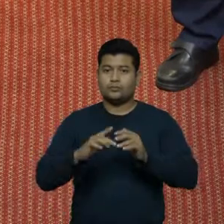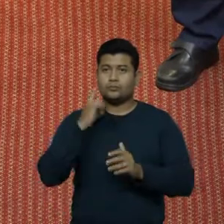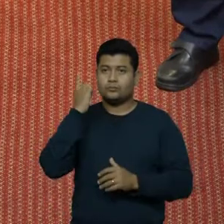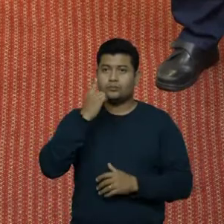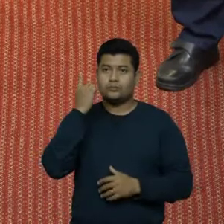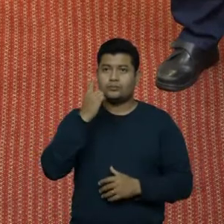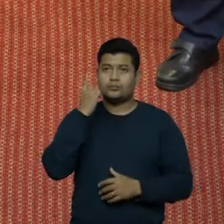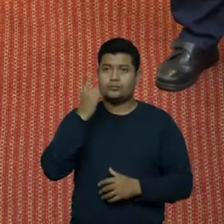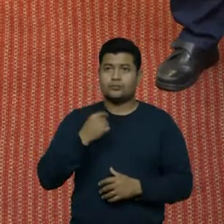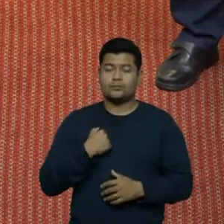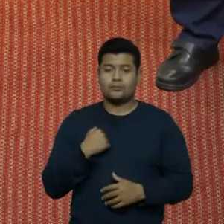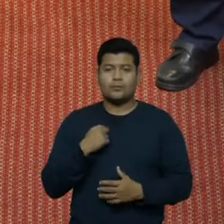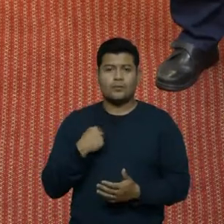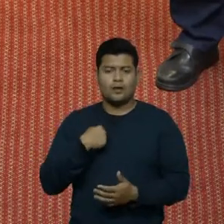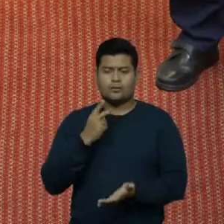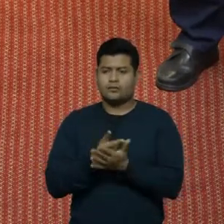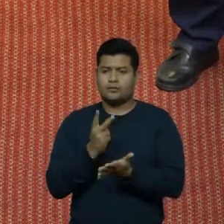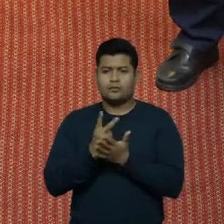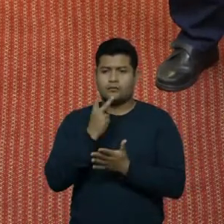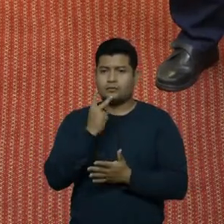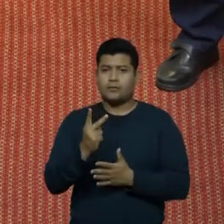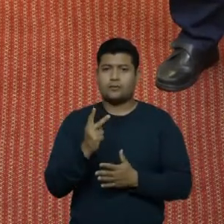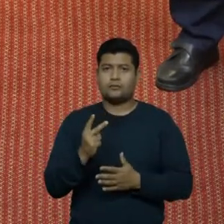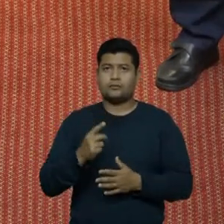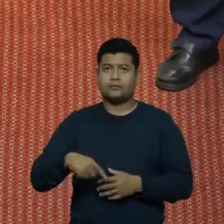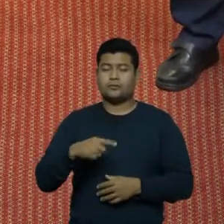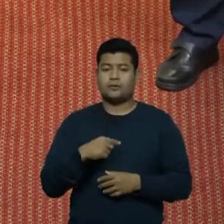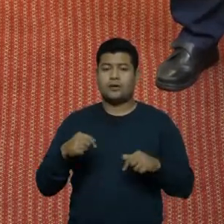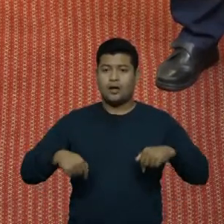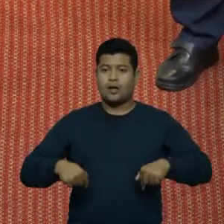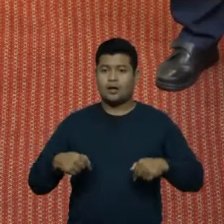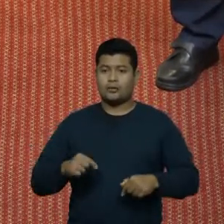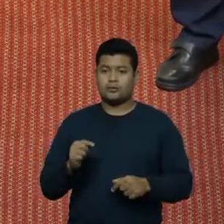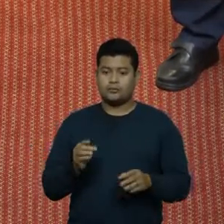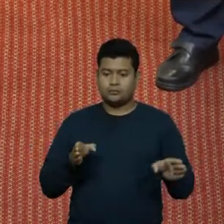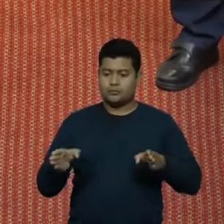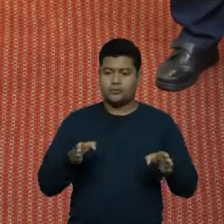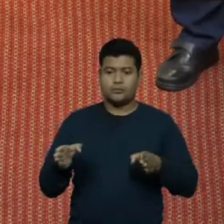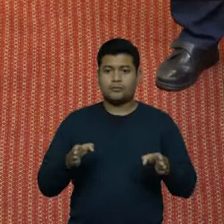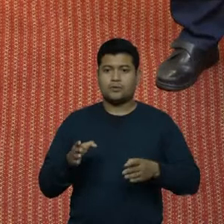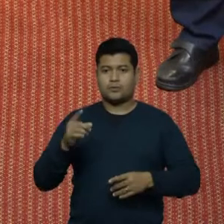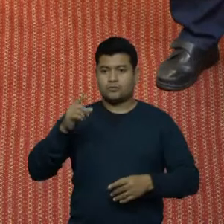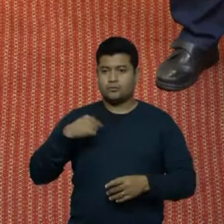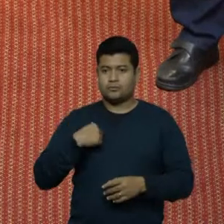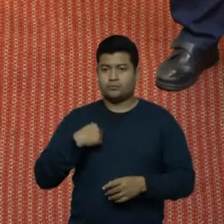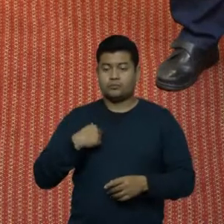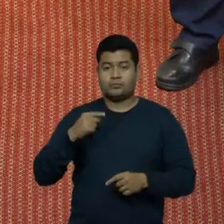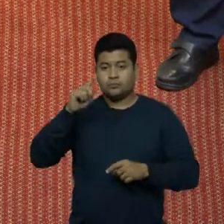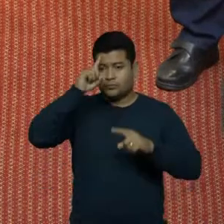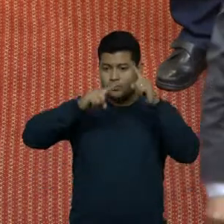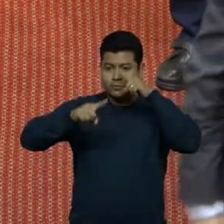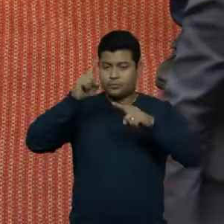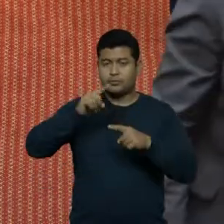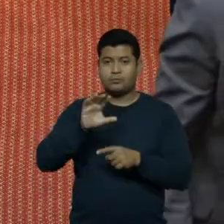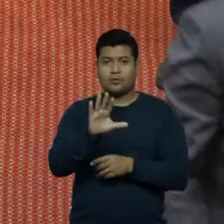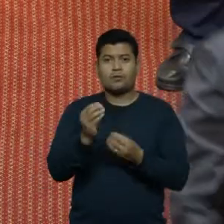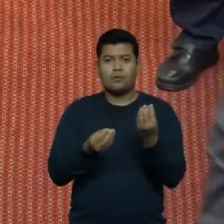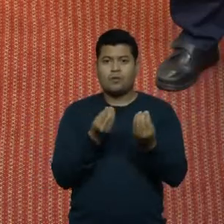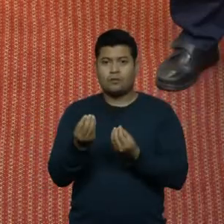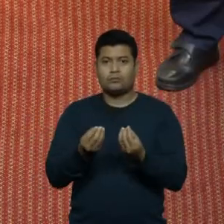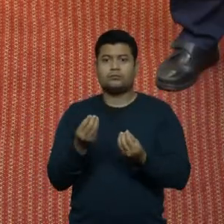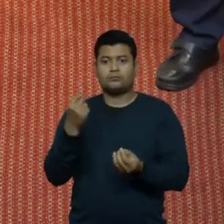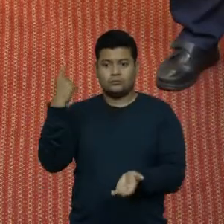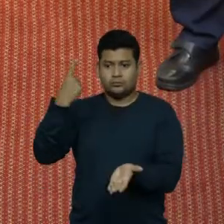eu tenho sempre dito que a gente está aqui no mandato hoje fazendo um mandato de compromisso mas também com muita